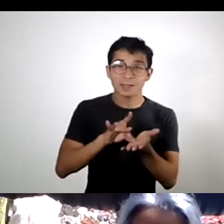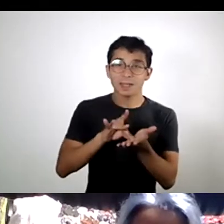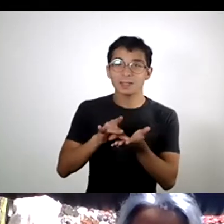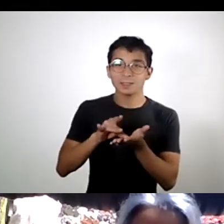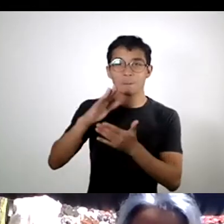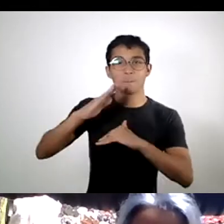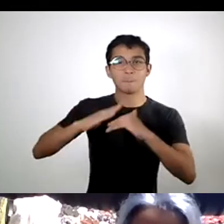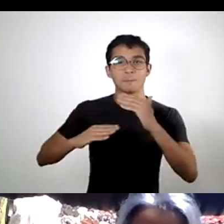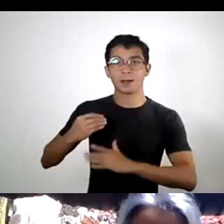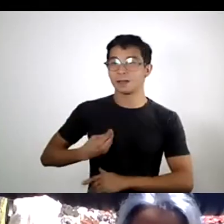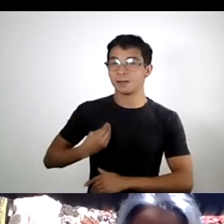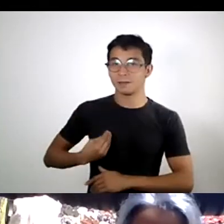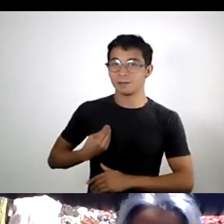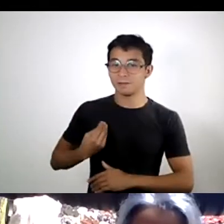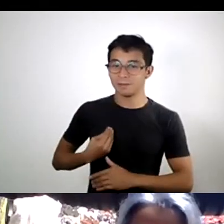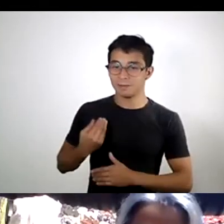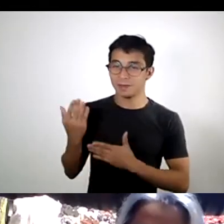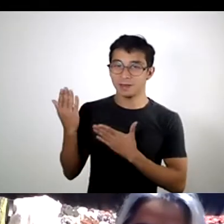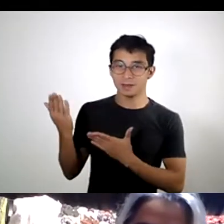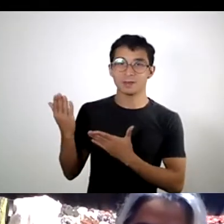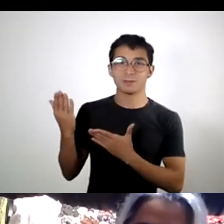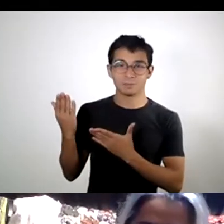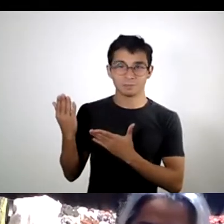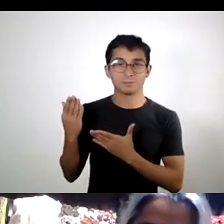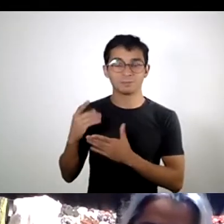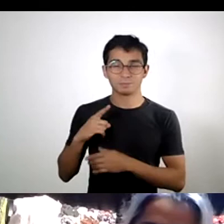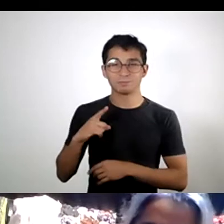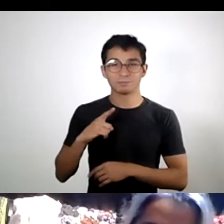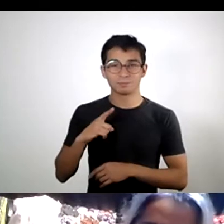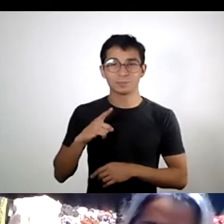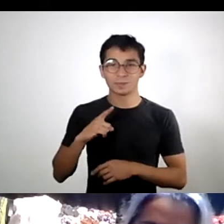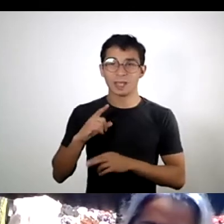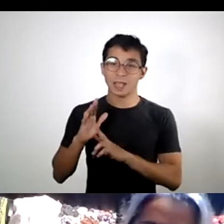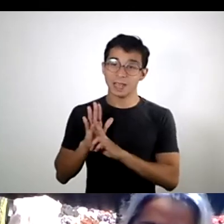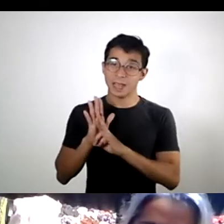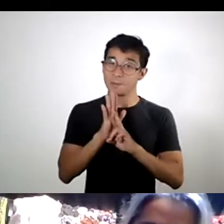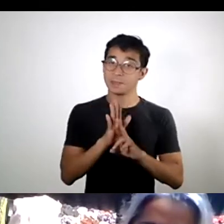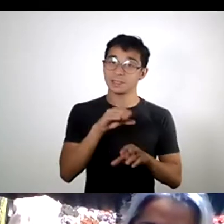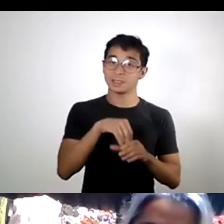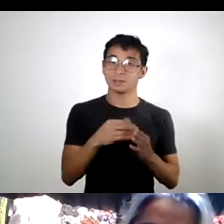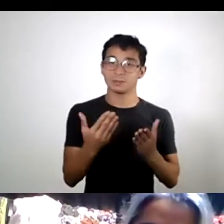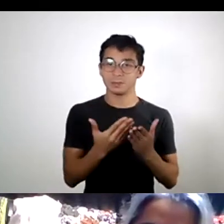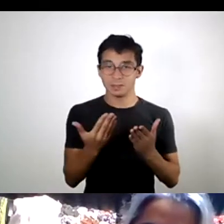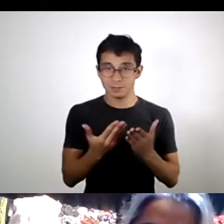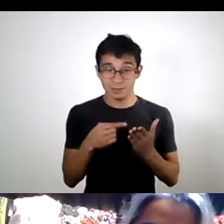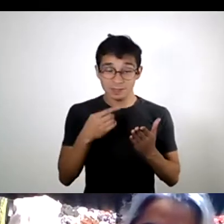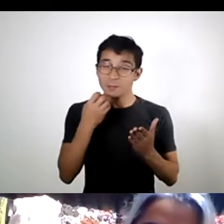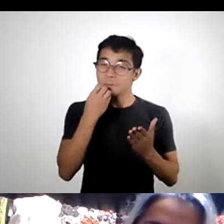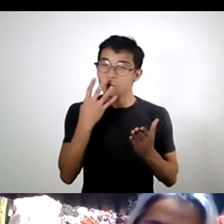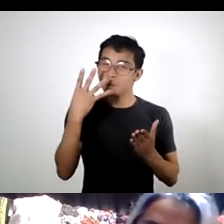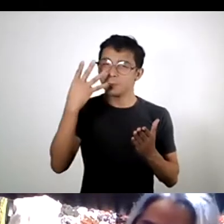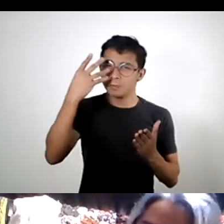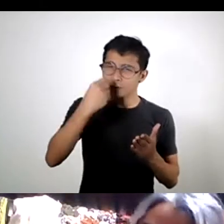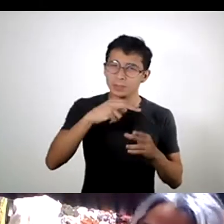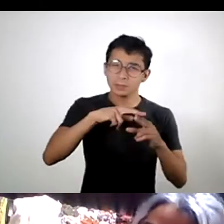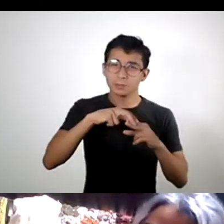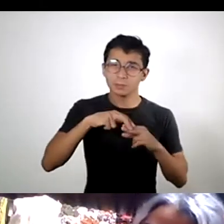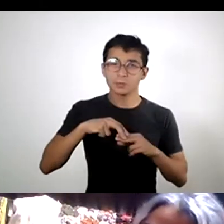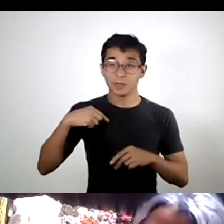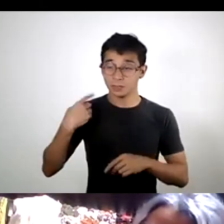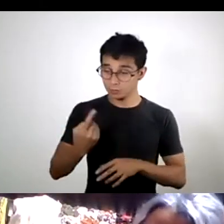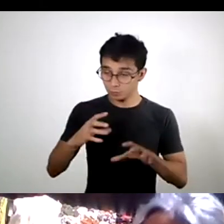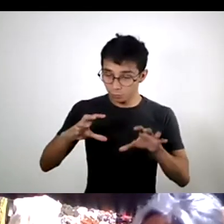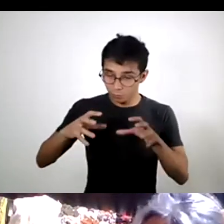sentir representado no livro, e essa é a maior boniteza desse livro, da gente poder ter composto esse livro de forma coletiva.